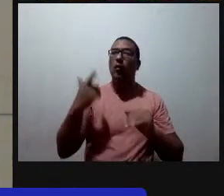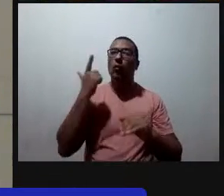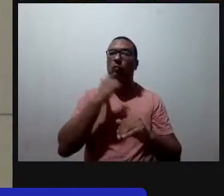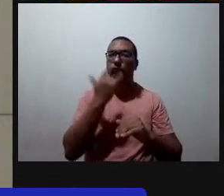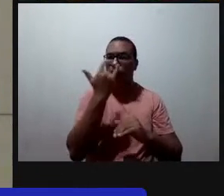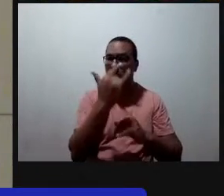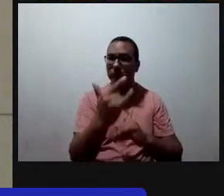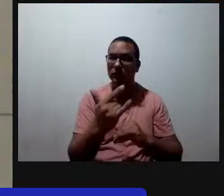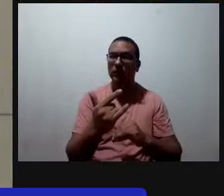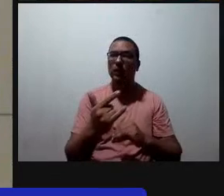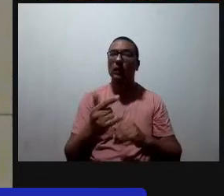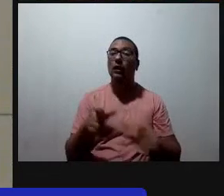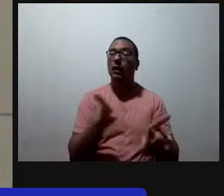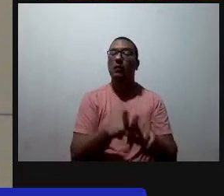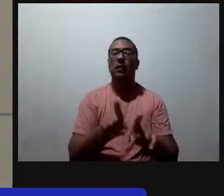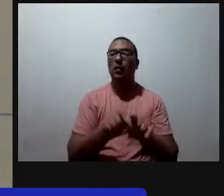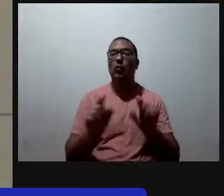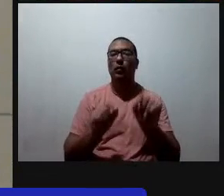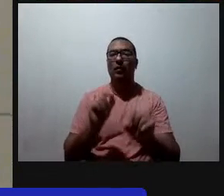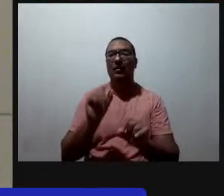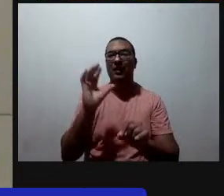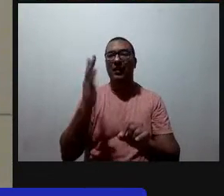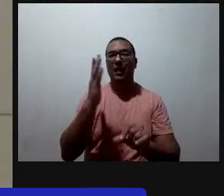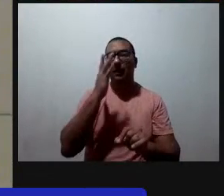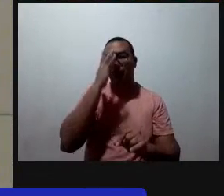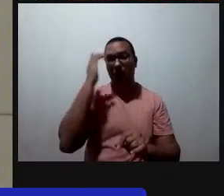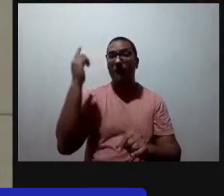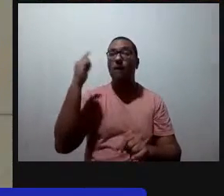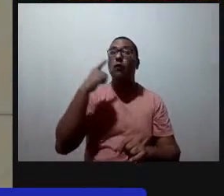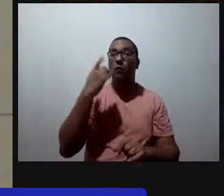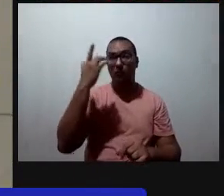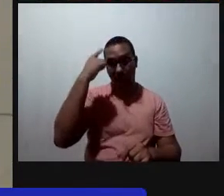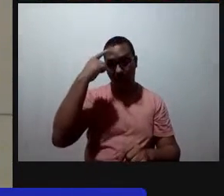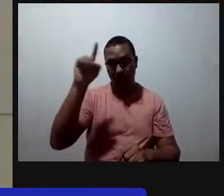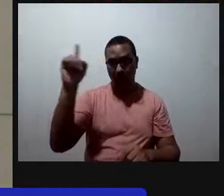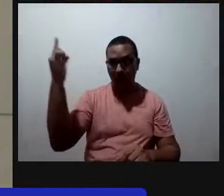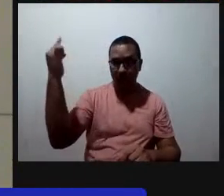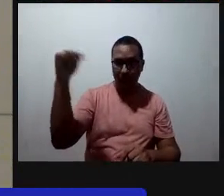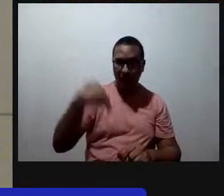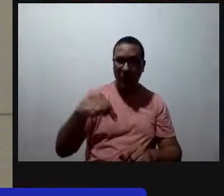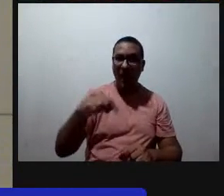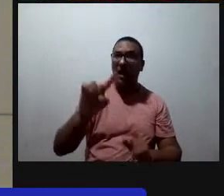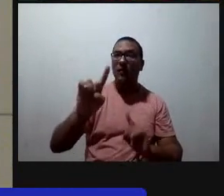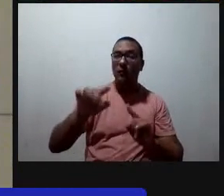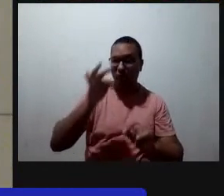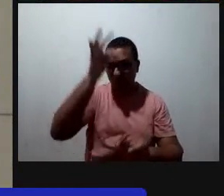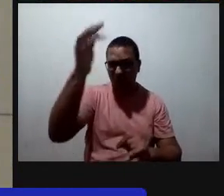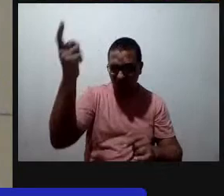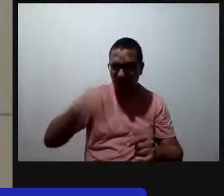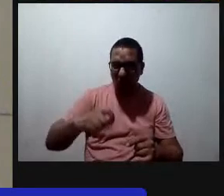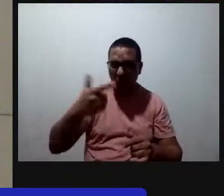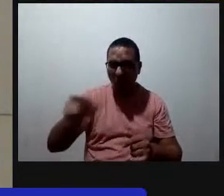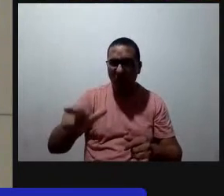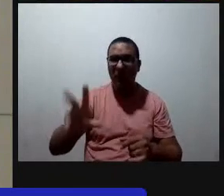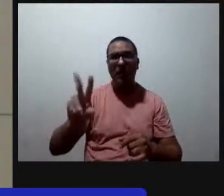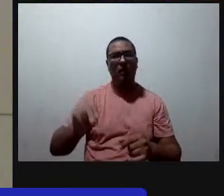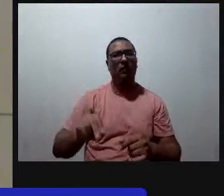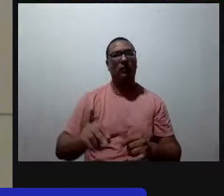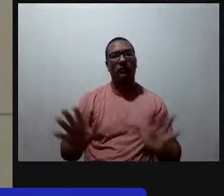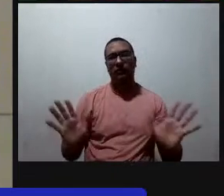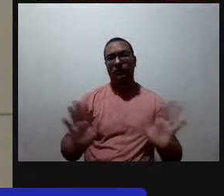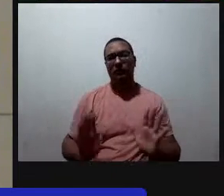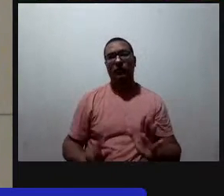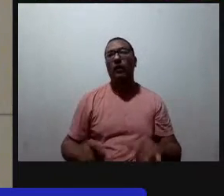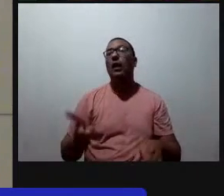visitam, evidentemente, as pessoas vêm uma vez, não vêm mais. Então, é importante ter uma preocupação com o